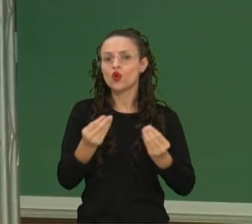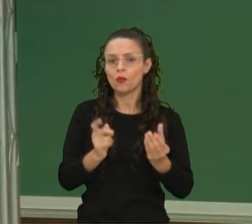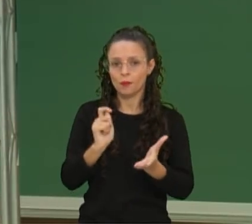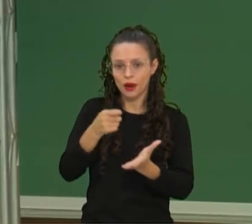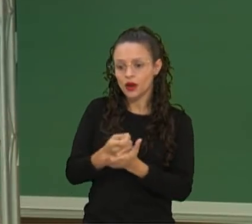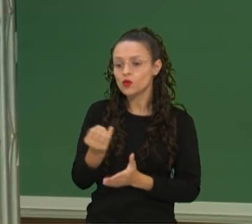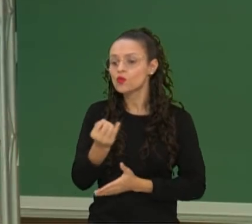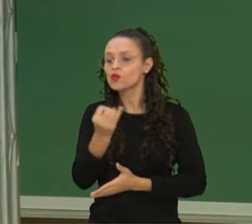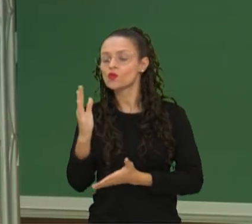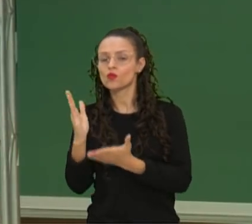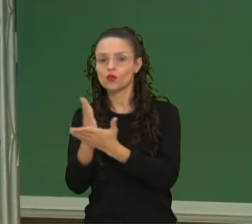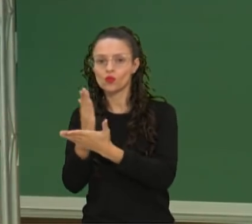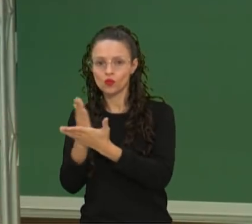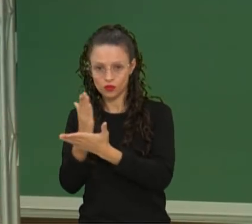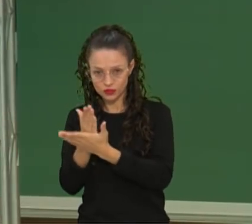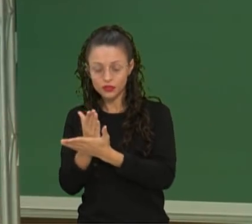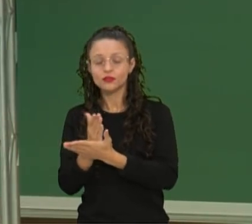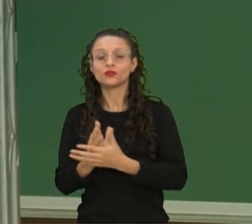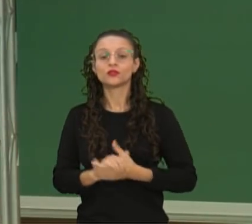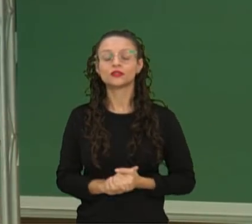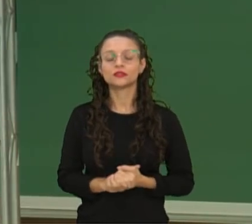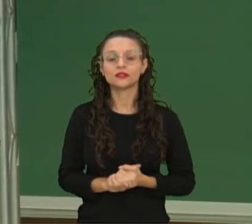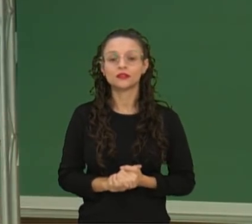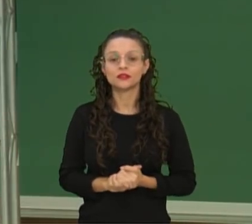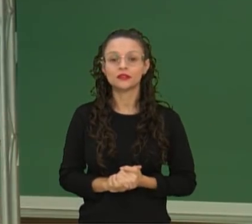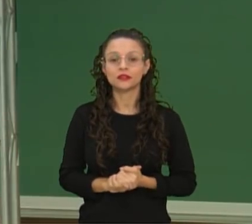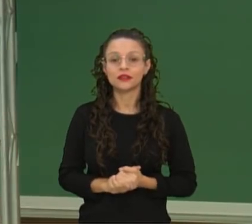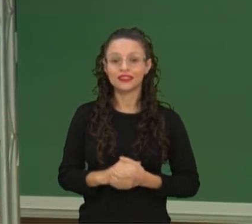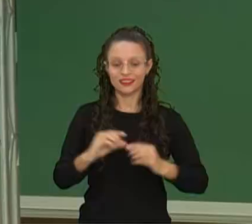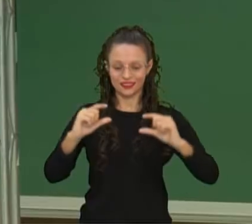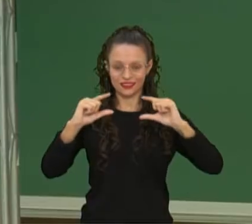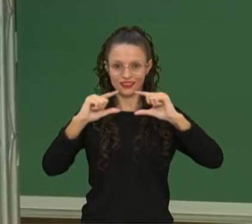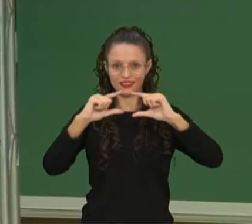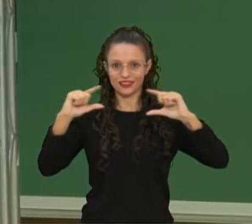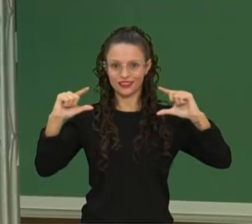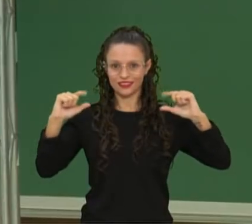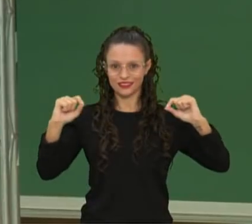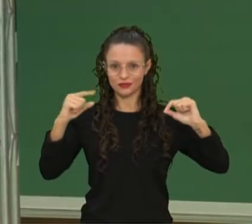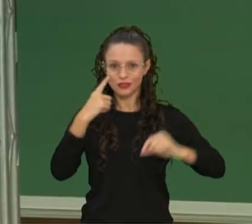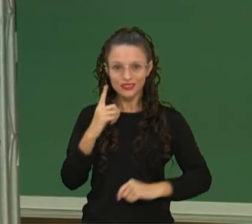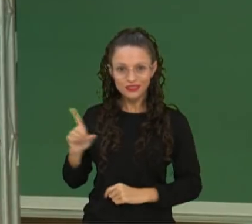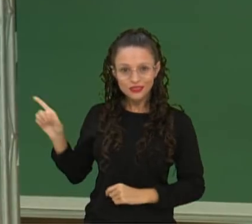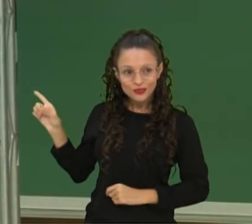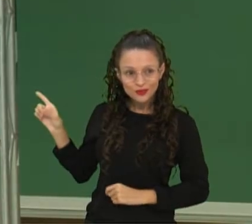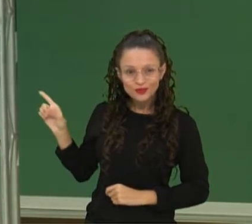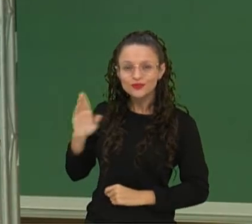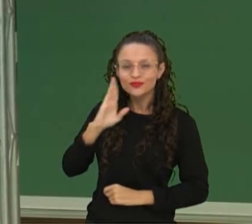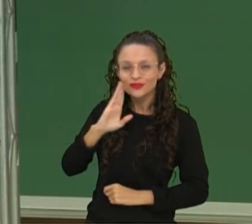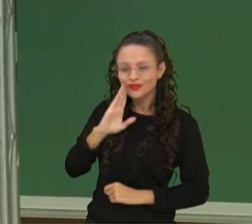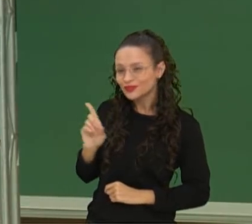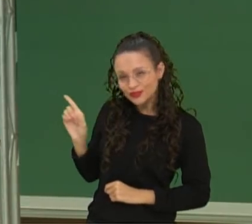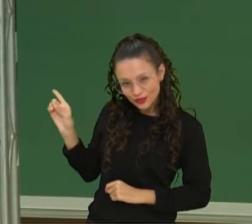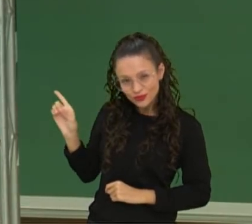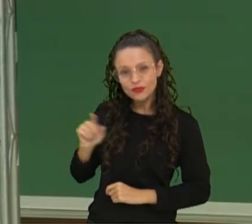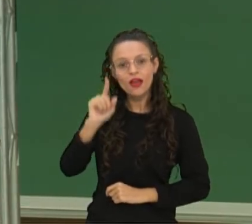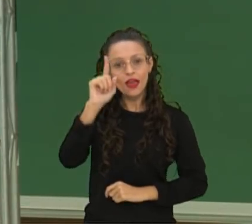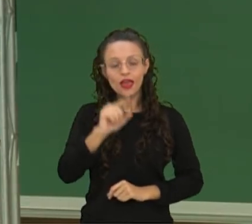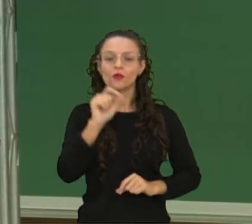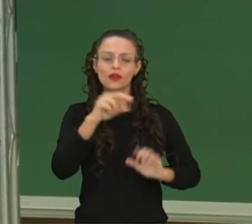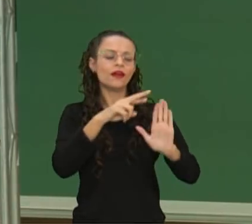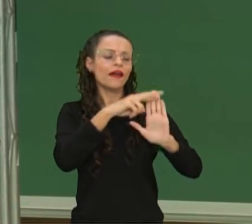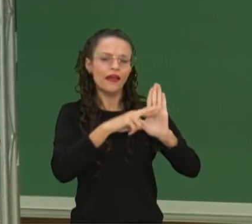da quantidade de livros que eu compre. E essa expressãozinha aqui é chamada, então, de lei de formação da minha